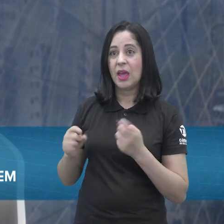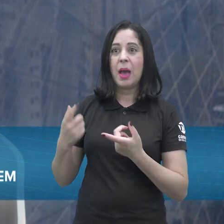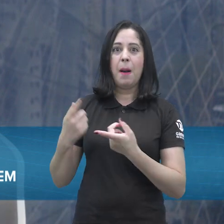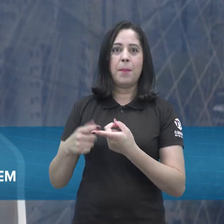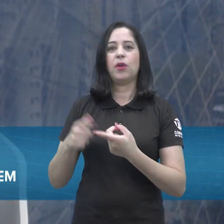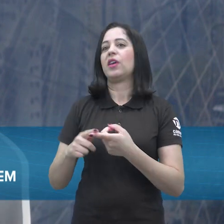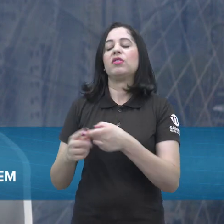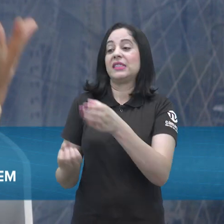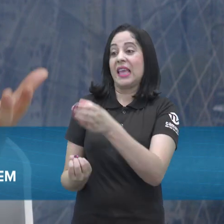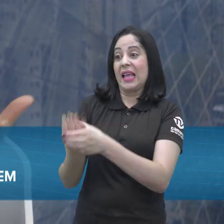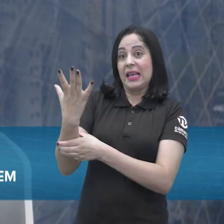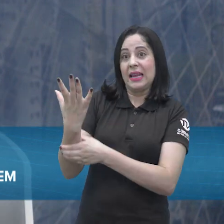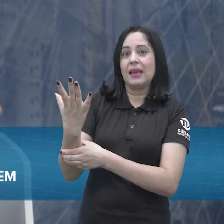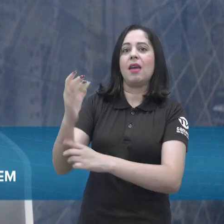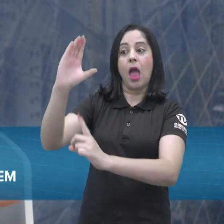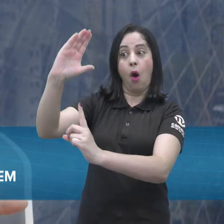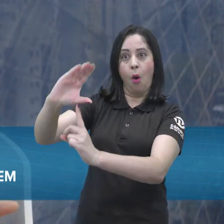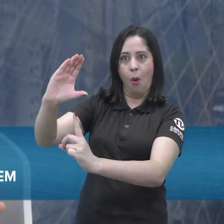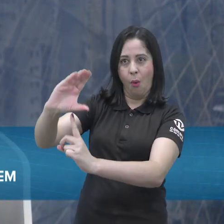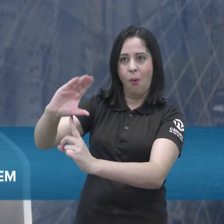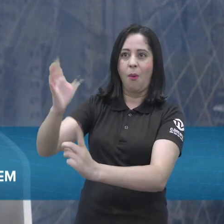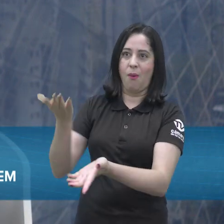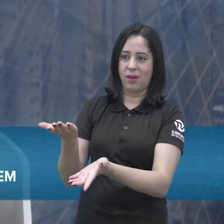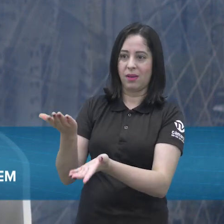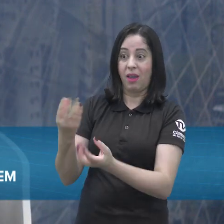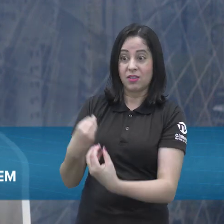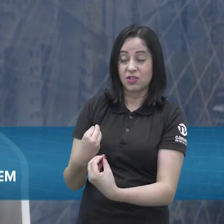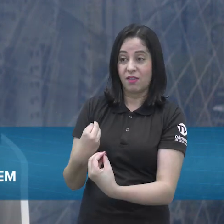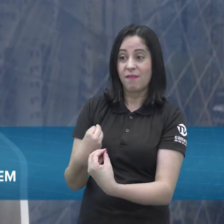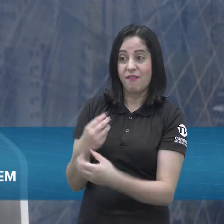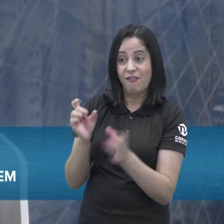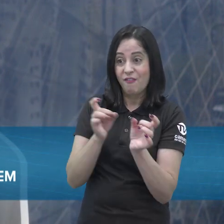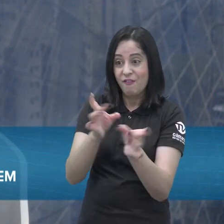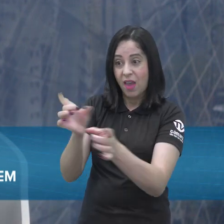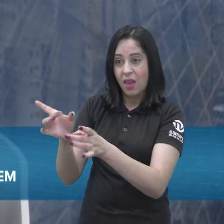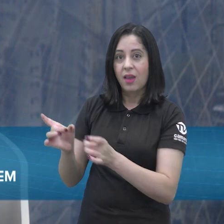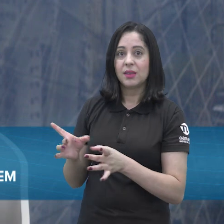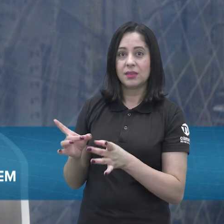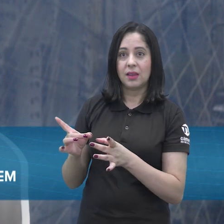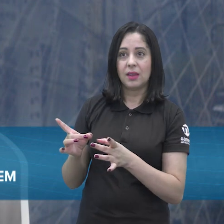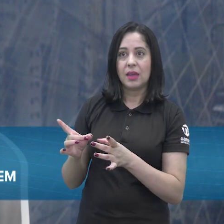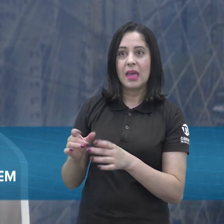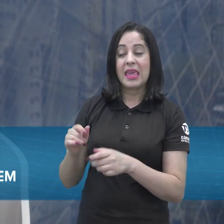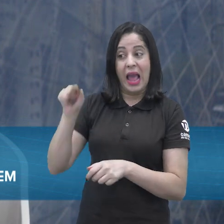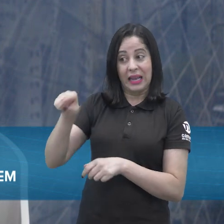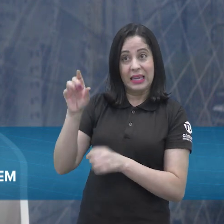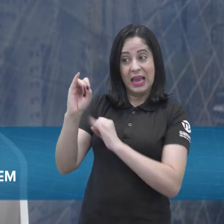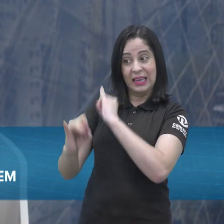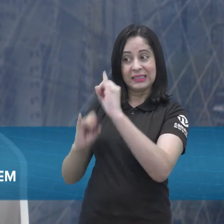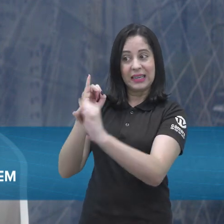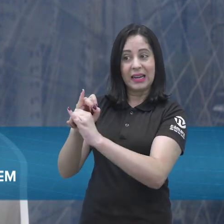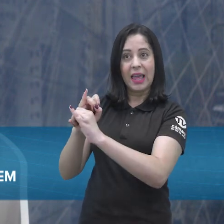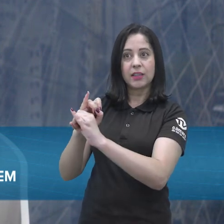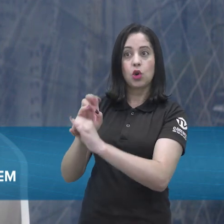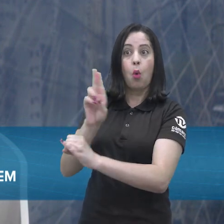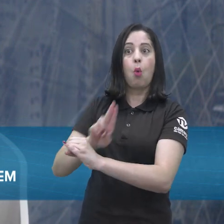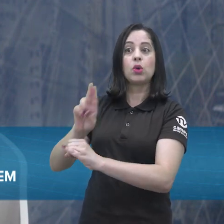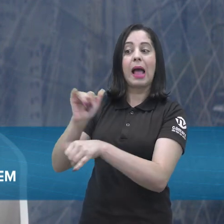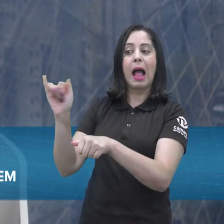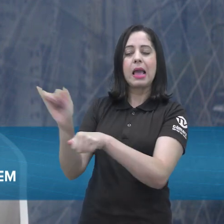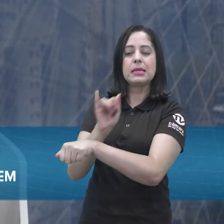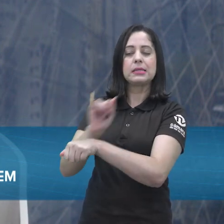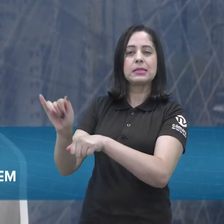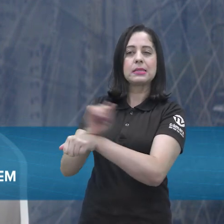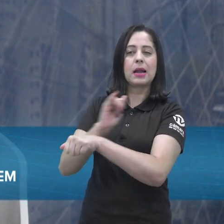constrói uma persona para você entender o que você precisa oferecer e aí você vai encontrar canais de conversa com esse cliente, com essa persona que